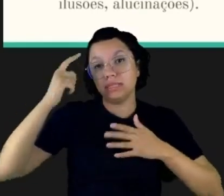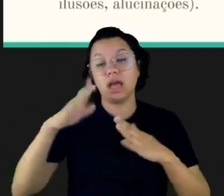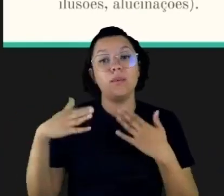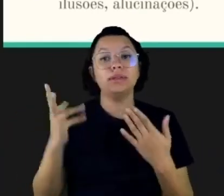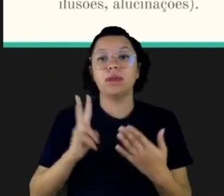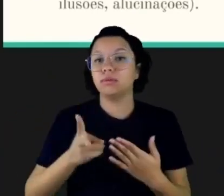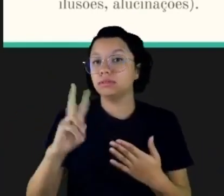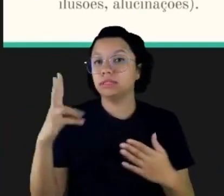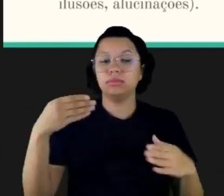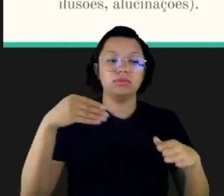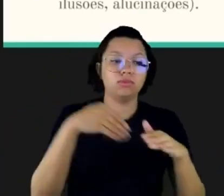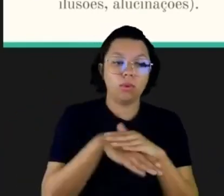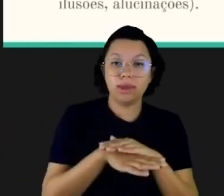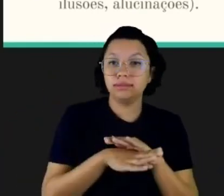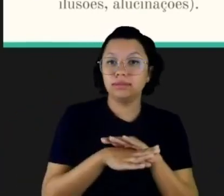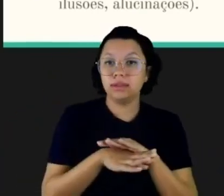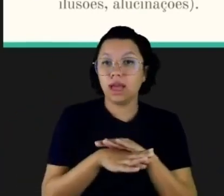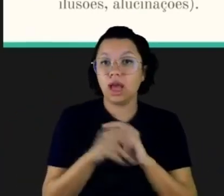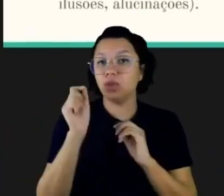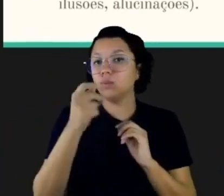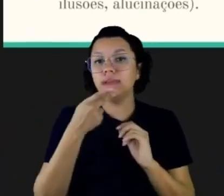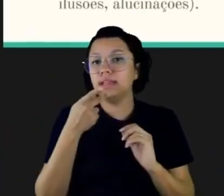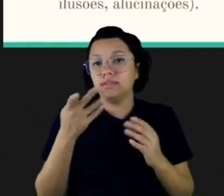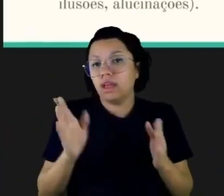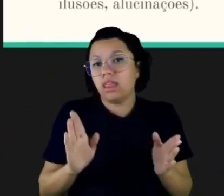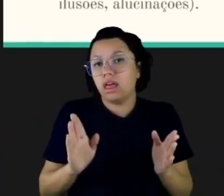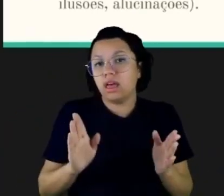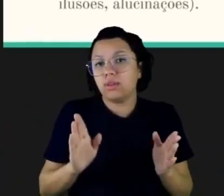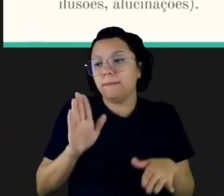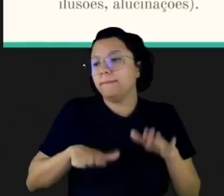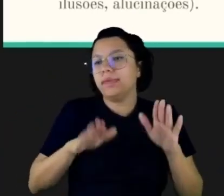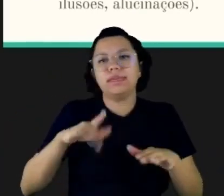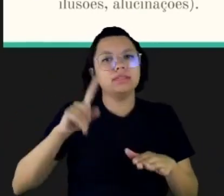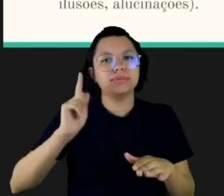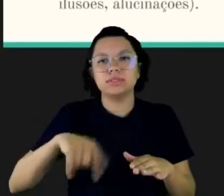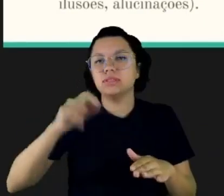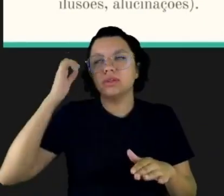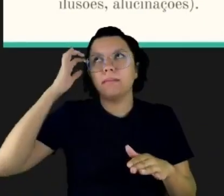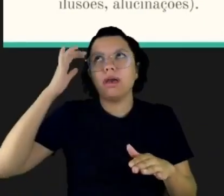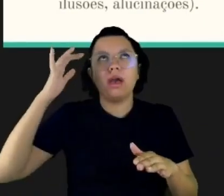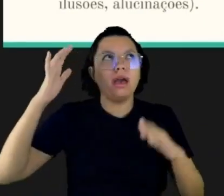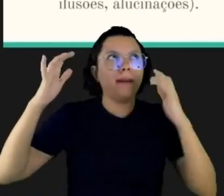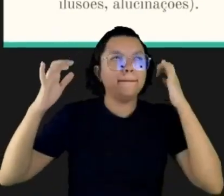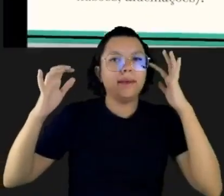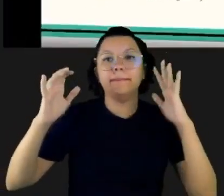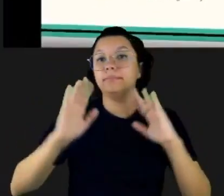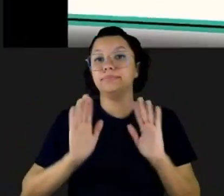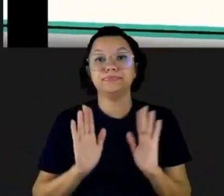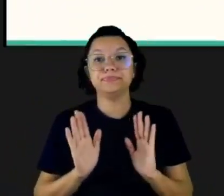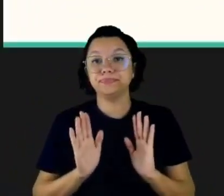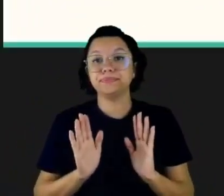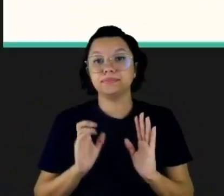na onda do que ele estiver dizendo, por mais alucinatório que isso seja, tá?